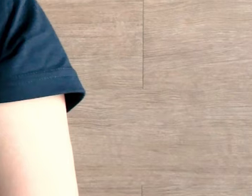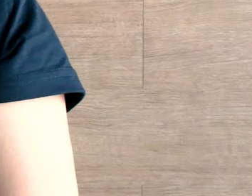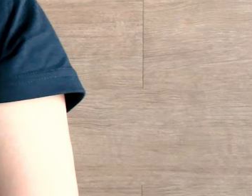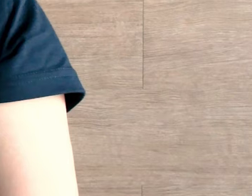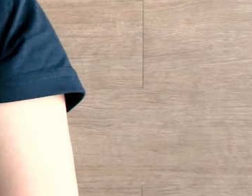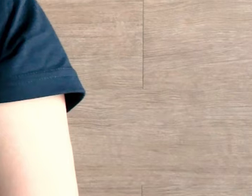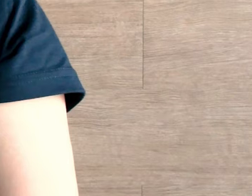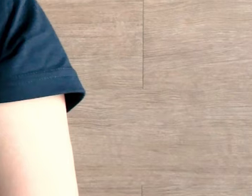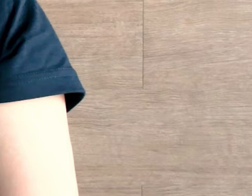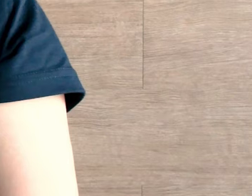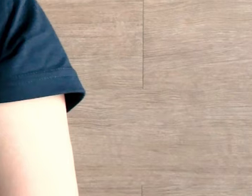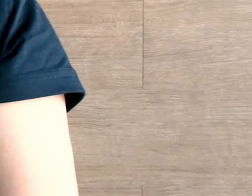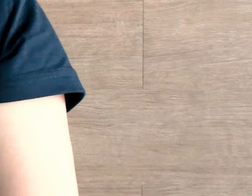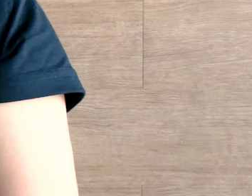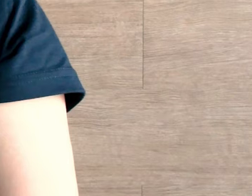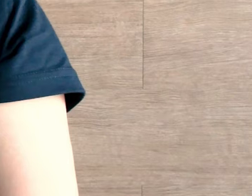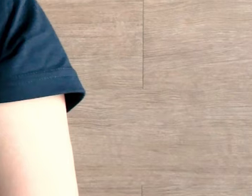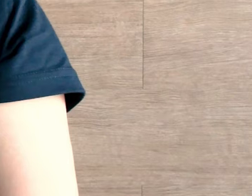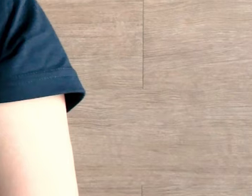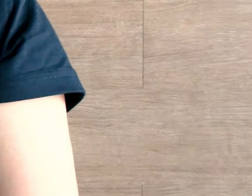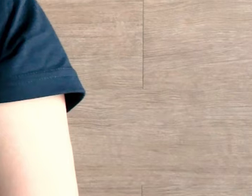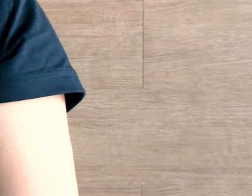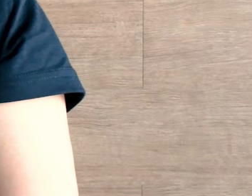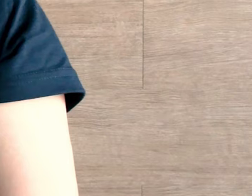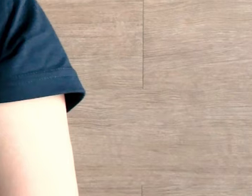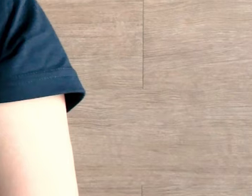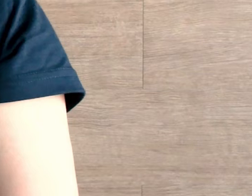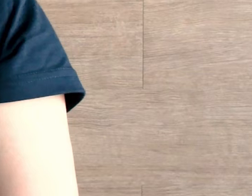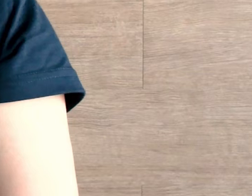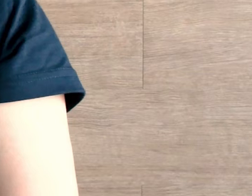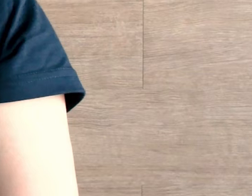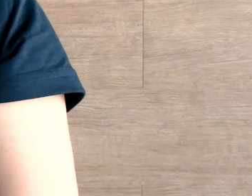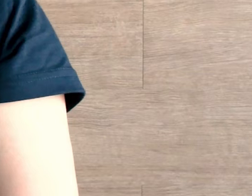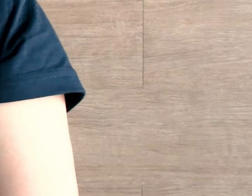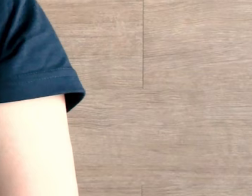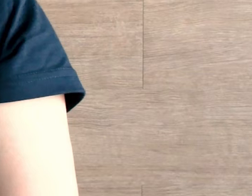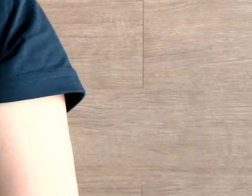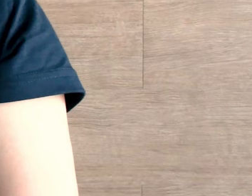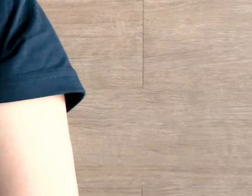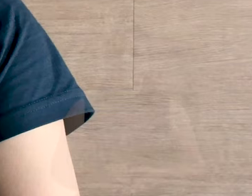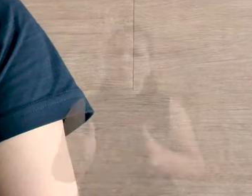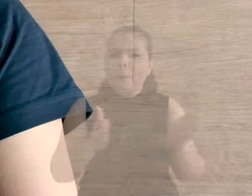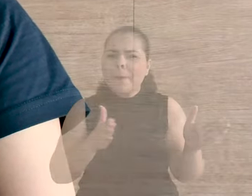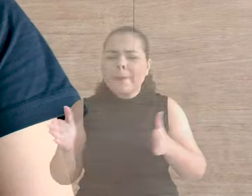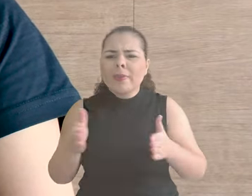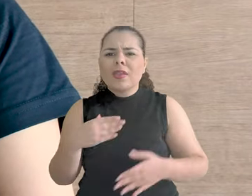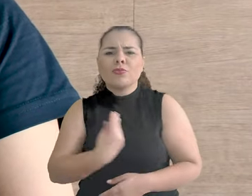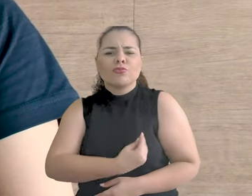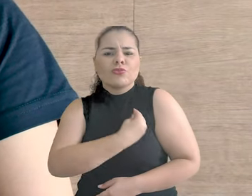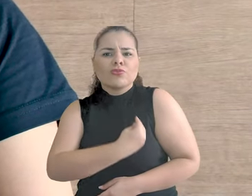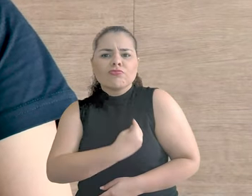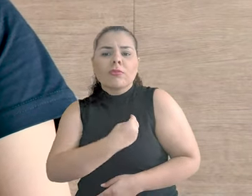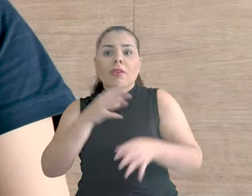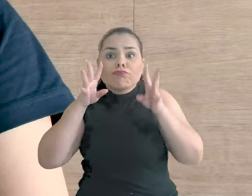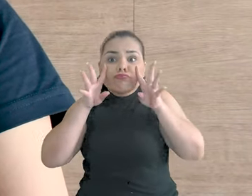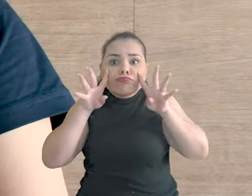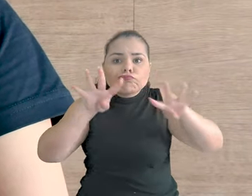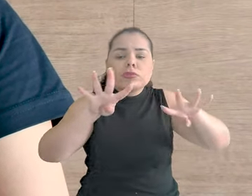parede de vidro permite a entrada de luz natural a esquerda fato de mesa redonda em madeira com pés de metal e cadeira Branco estampados com bolas coloridas e